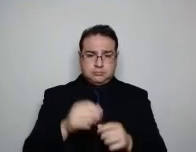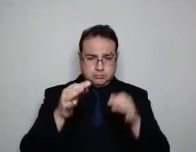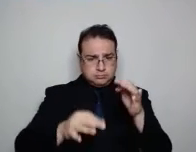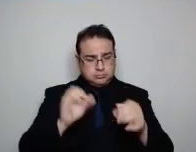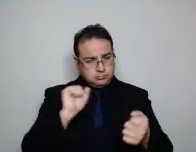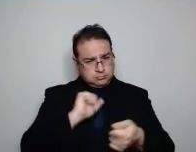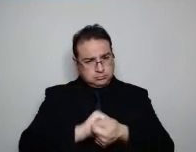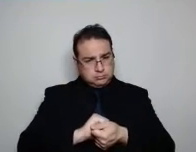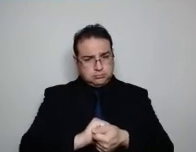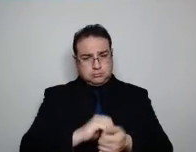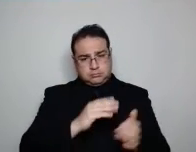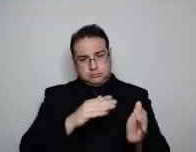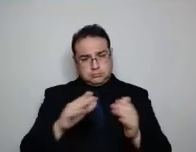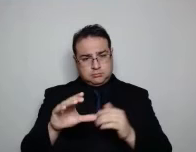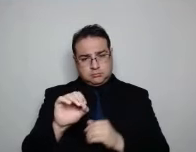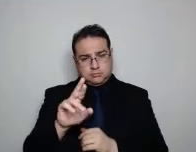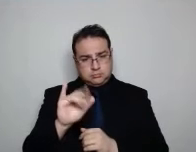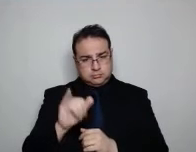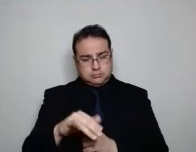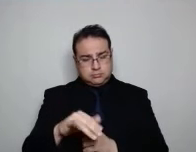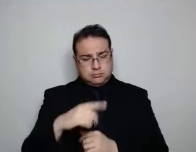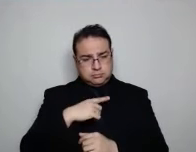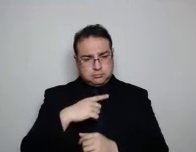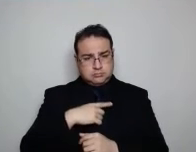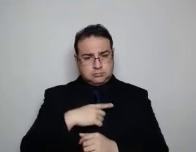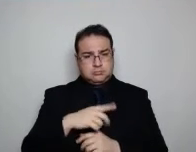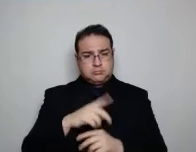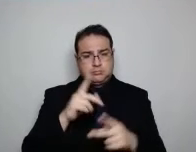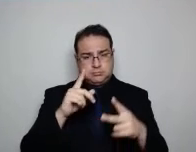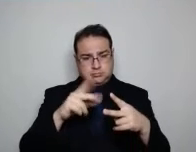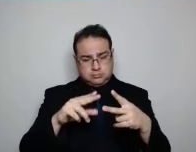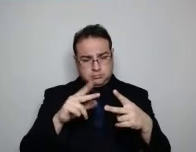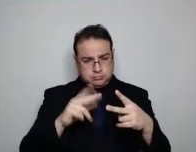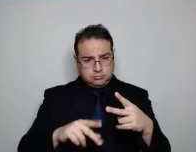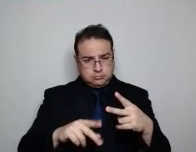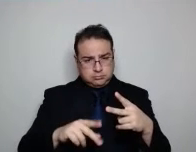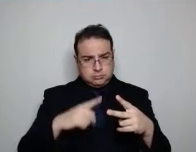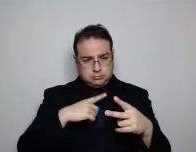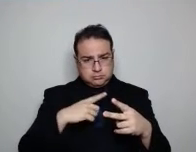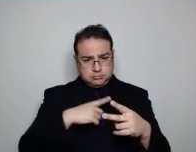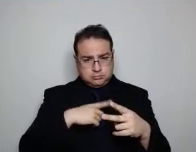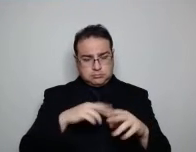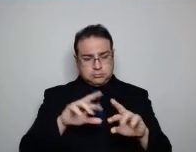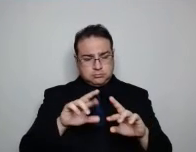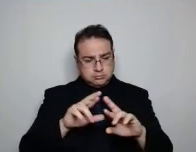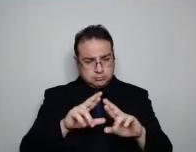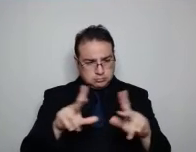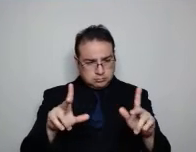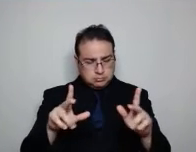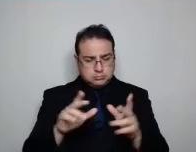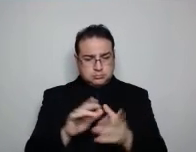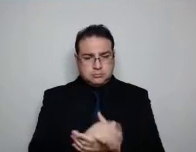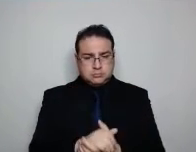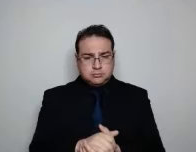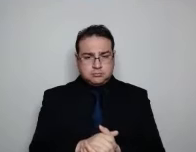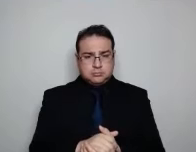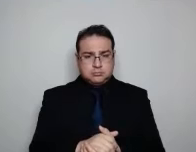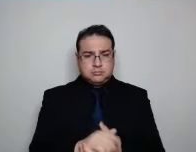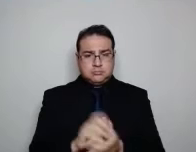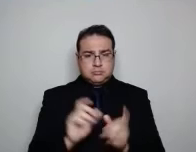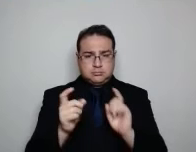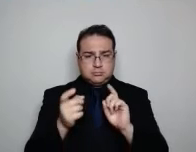reunião dos processos para tramitação e julgamento conjunto. Necessidade. Artigo 55, parágrafo 1º, 57, parte final do